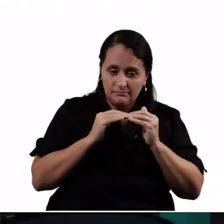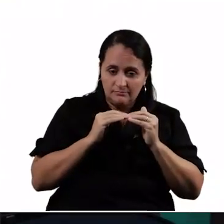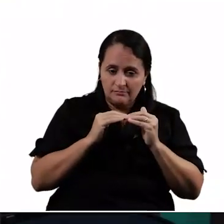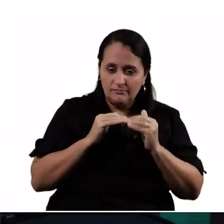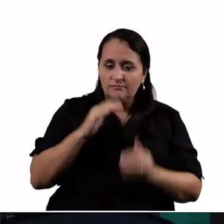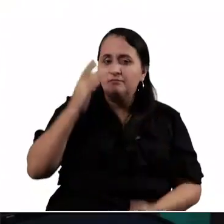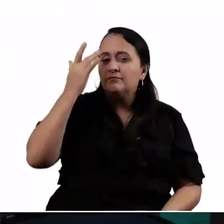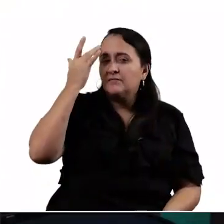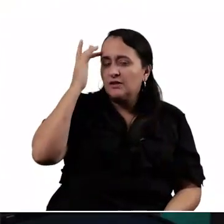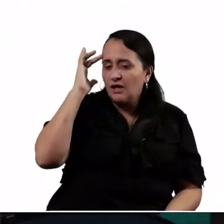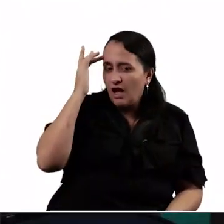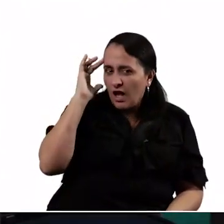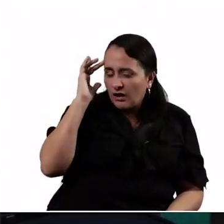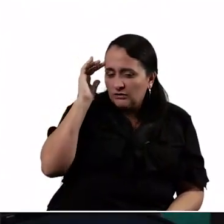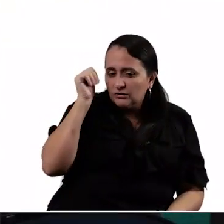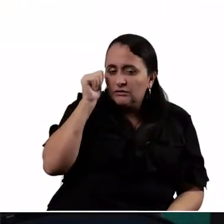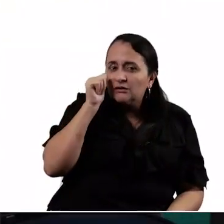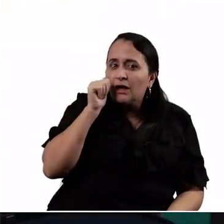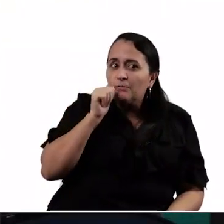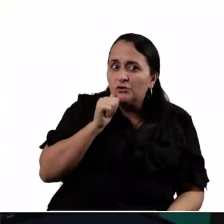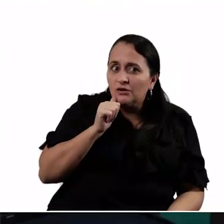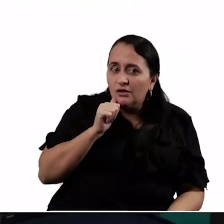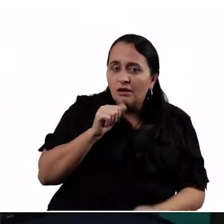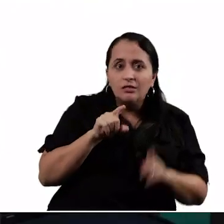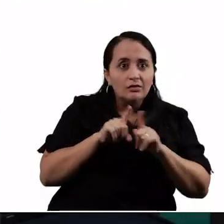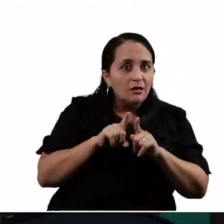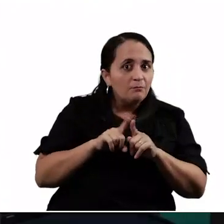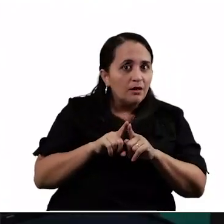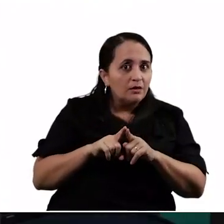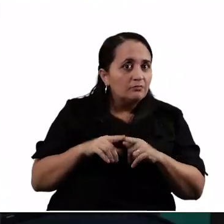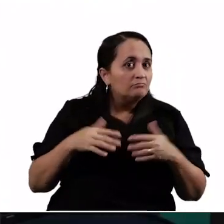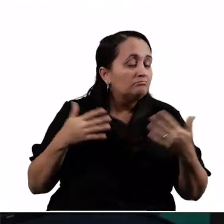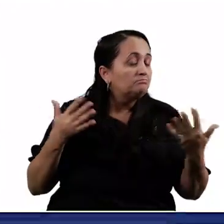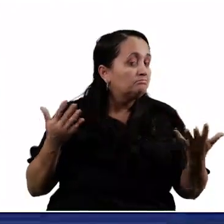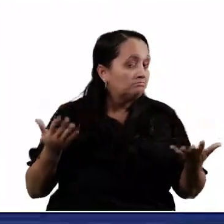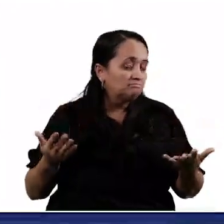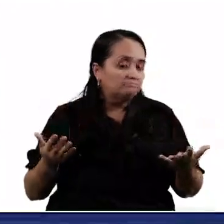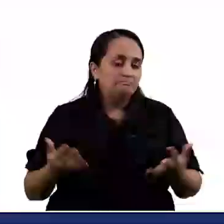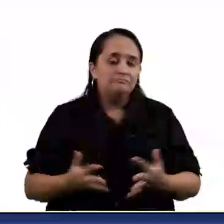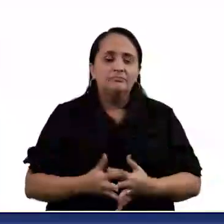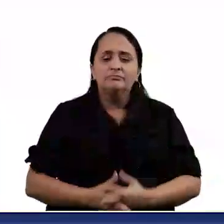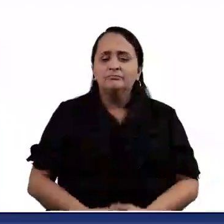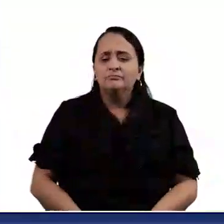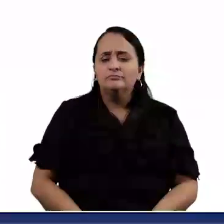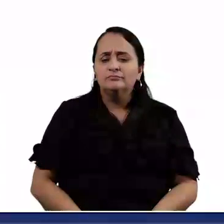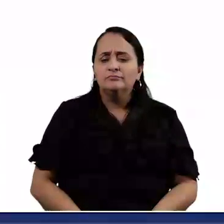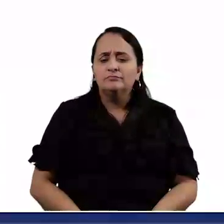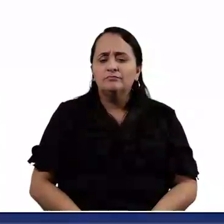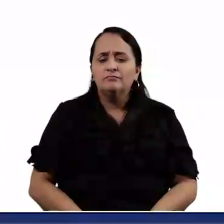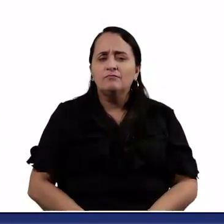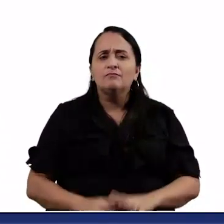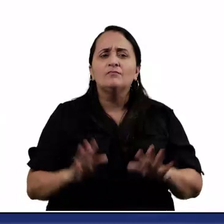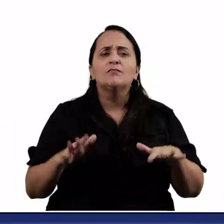que a menina era também o Fantasma vamos lá qual dos dois contos